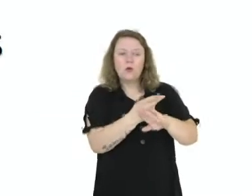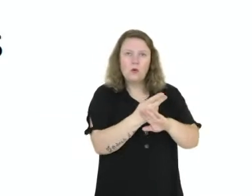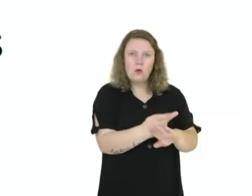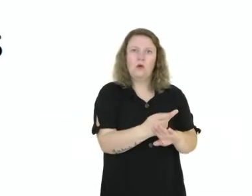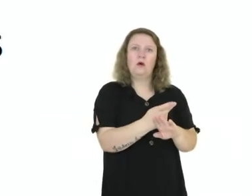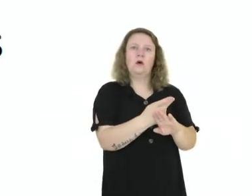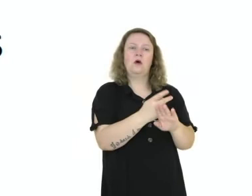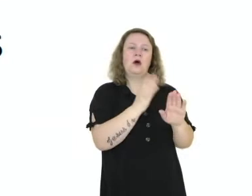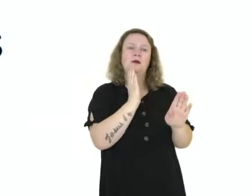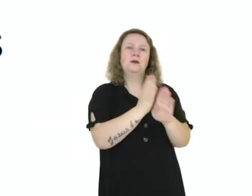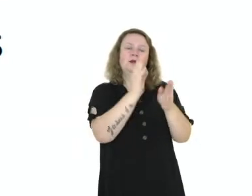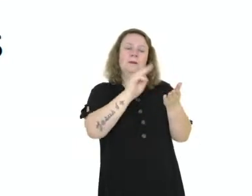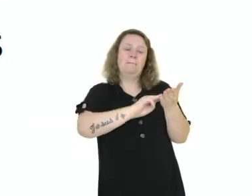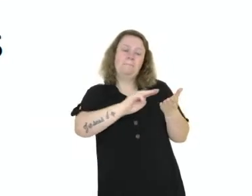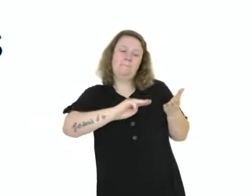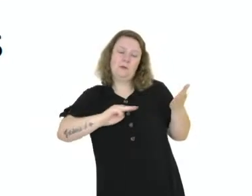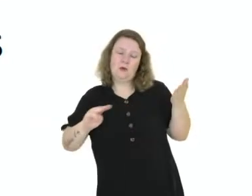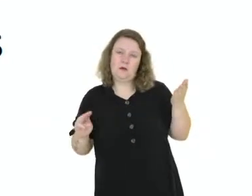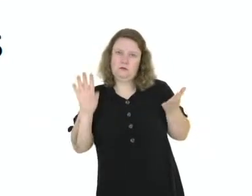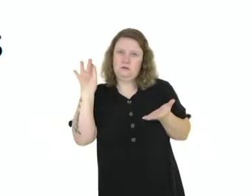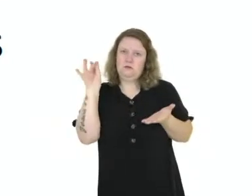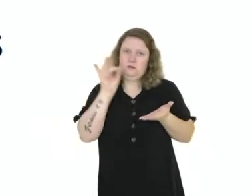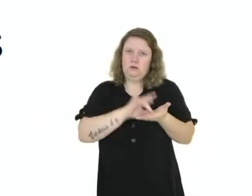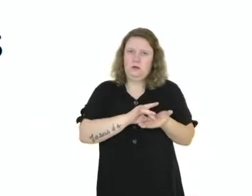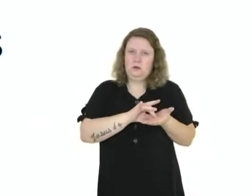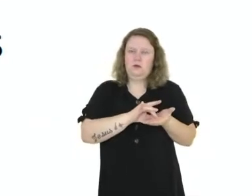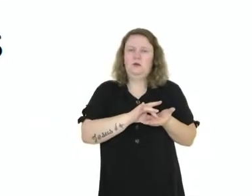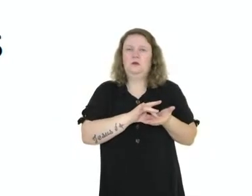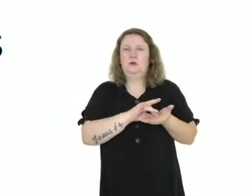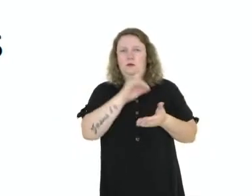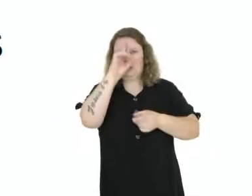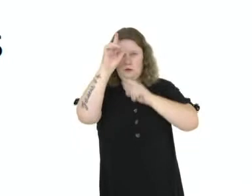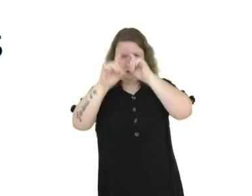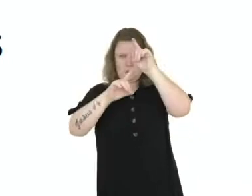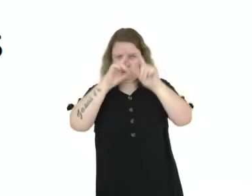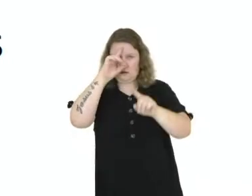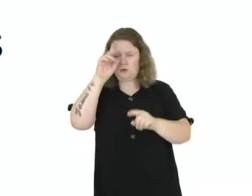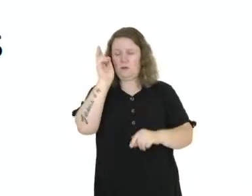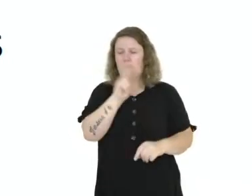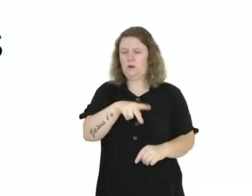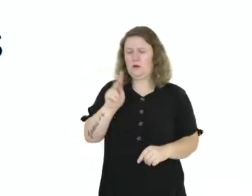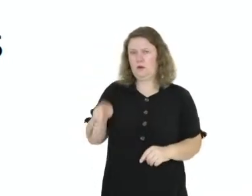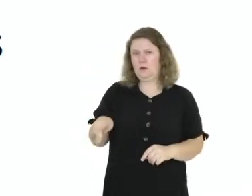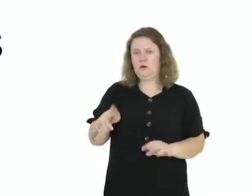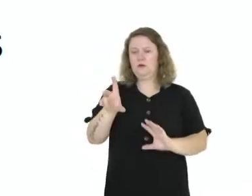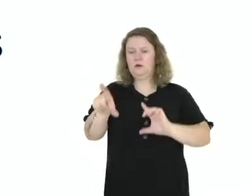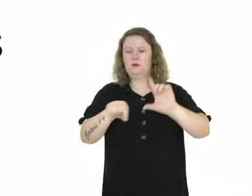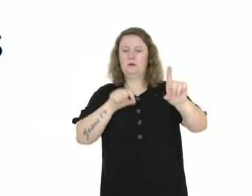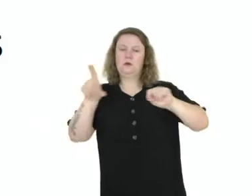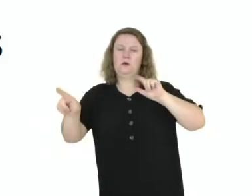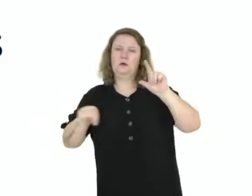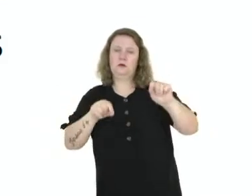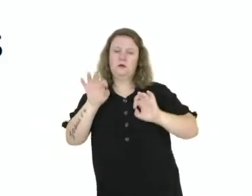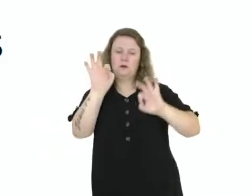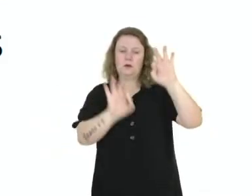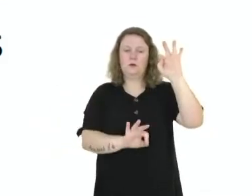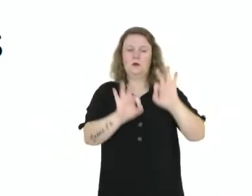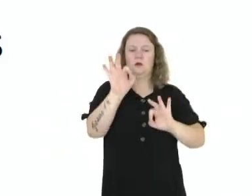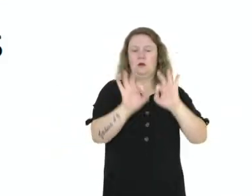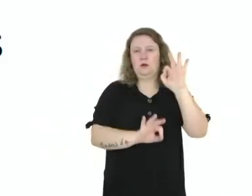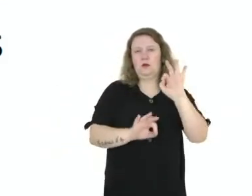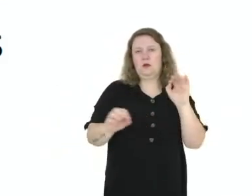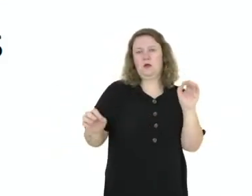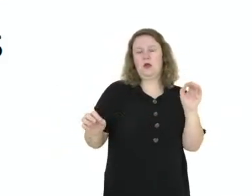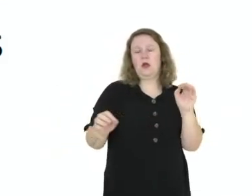metodologia. A ideia fez o professor ser selecionado para o projeto Inovadores do Google, que